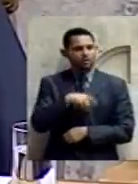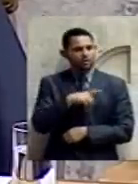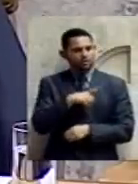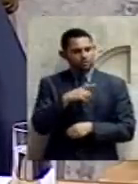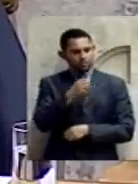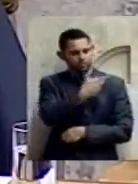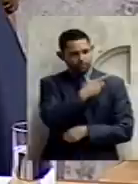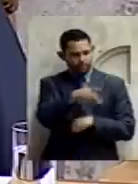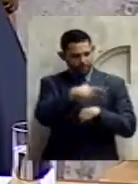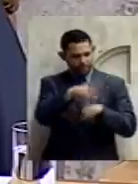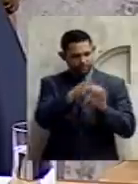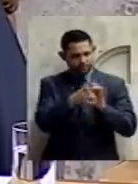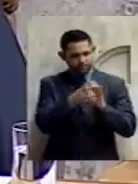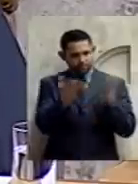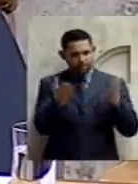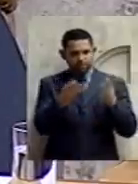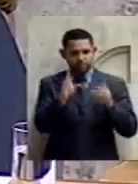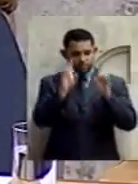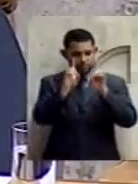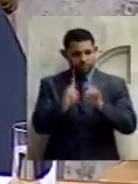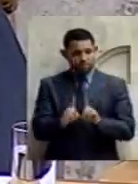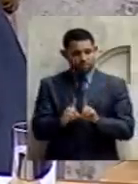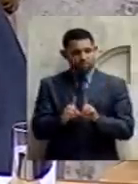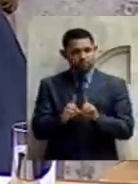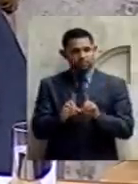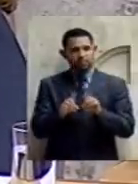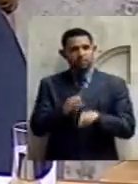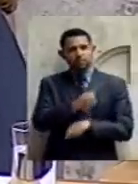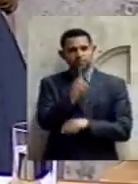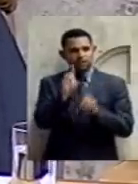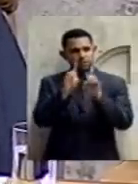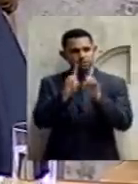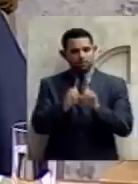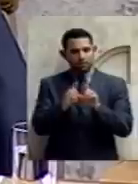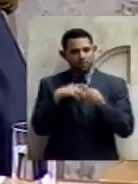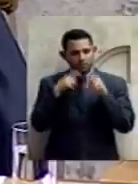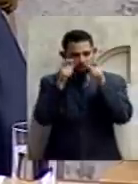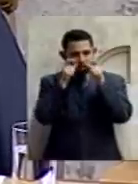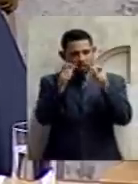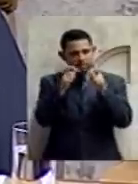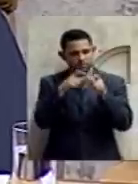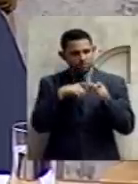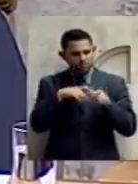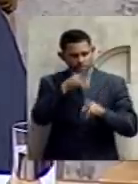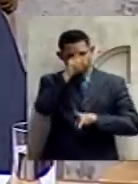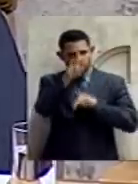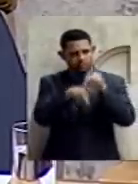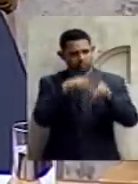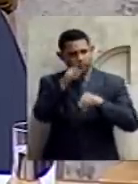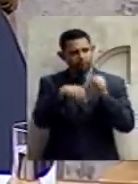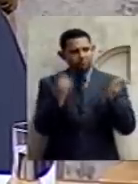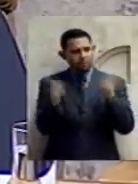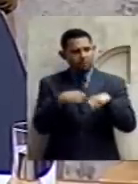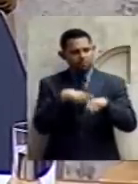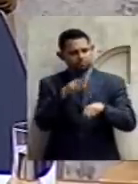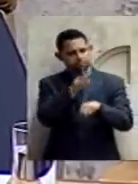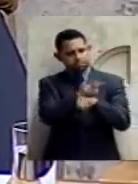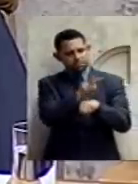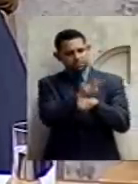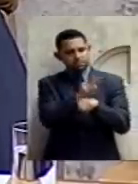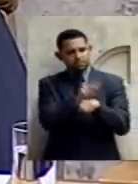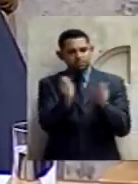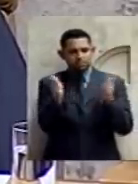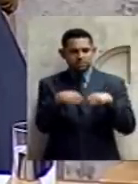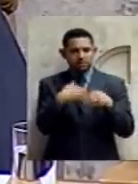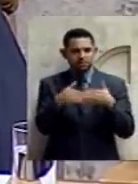Democrático de Direito. Retira-se do garantidor dos interesses da coletividade um dever de proteção que é inerente